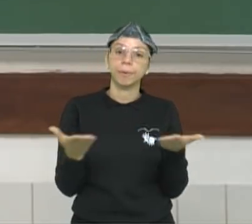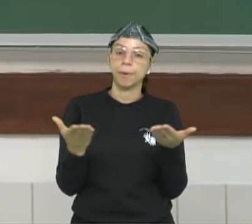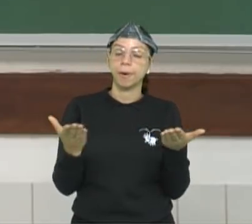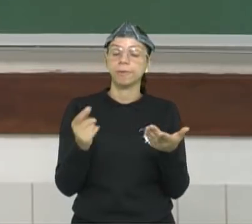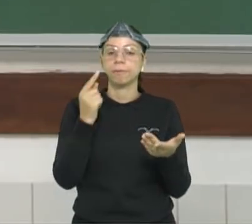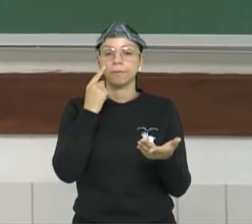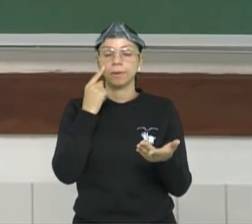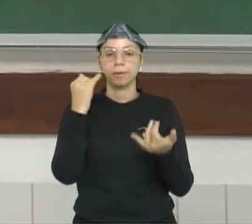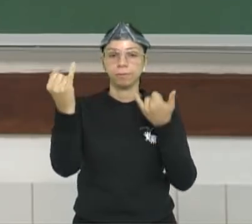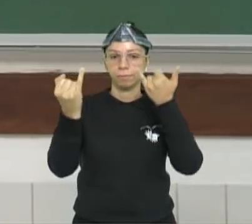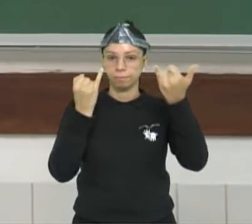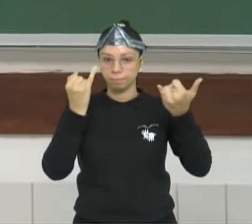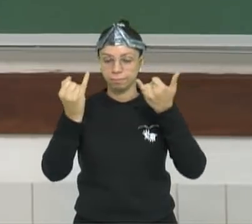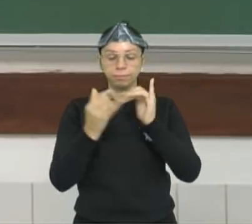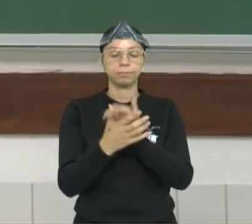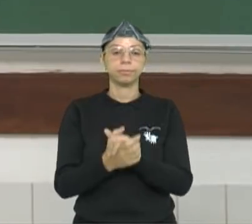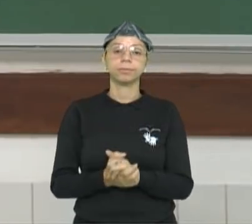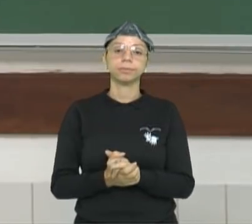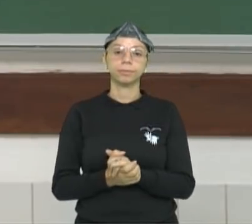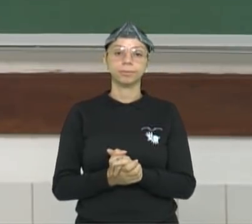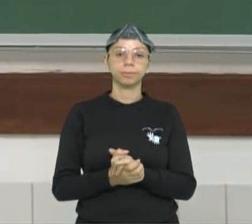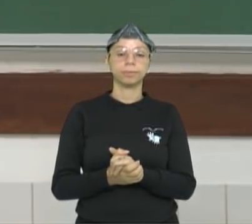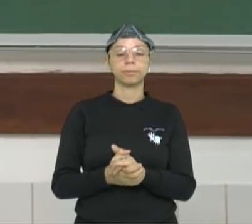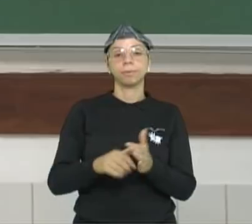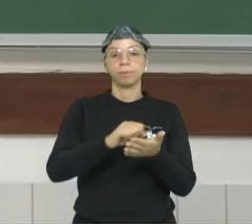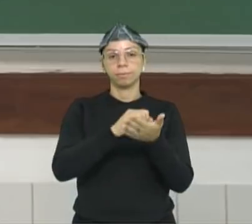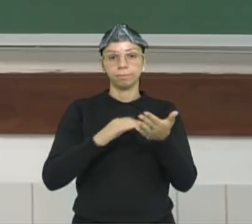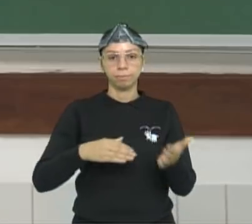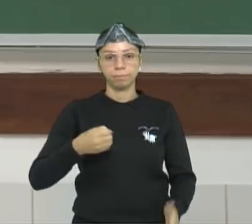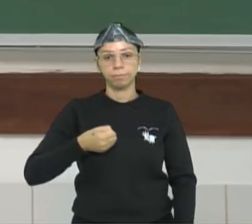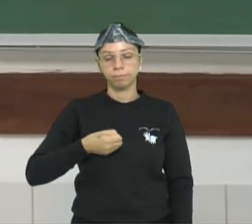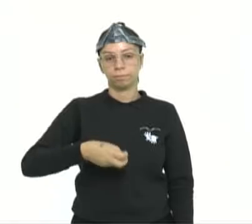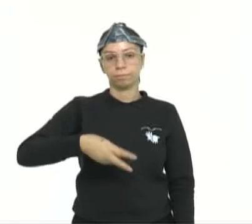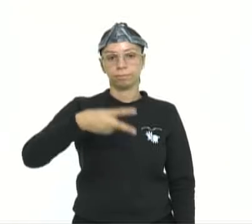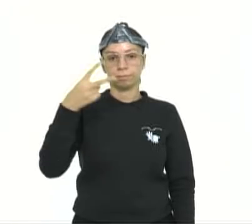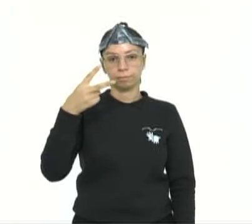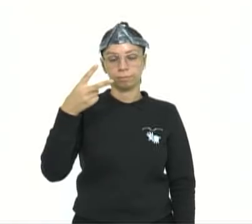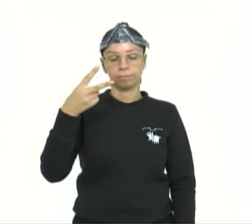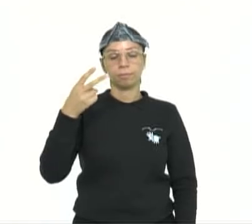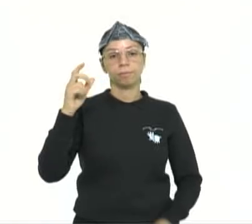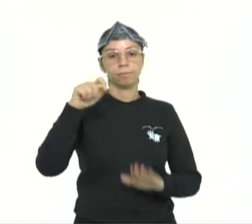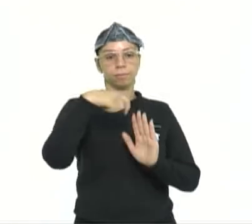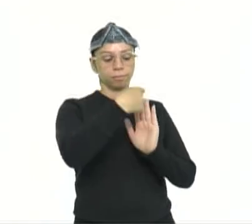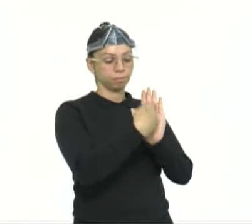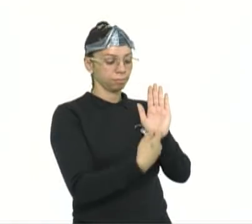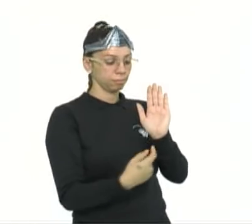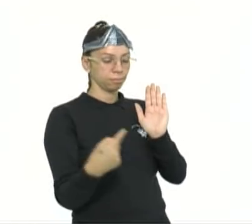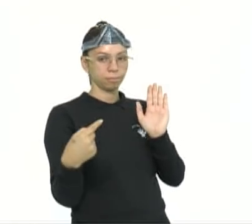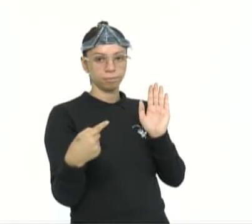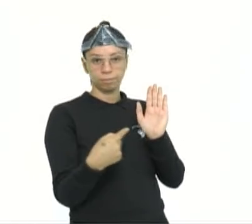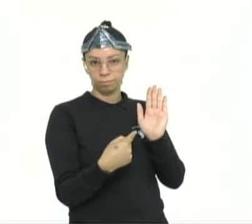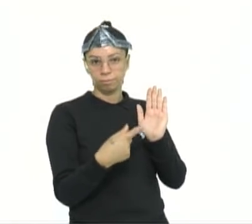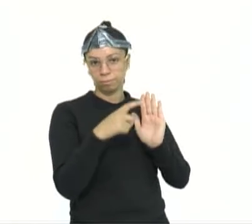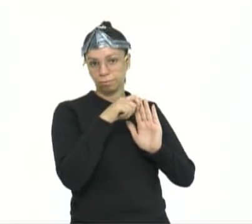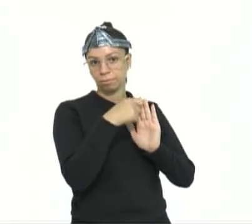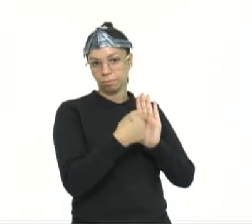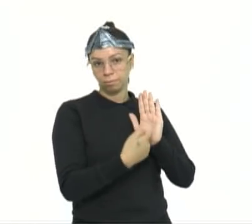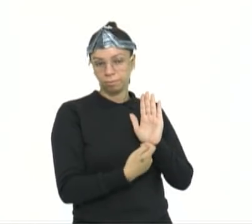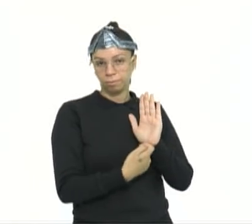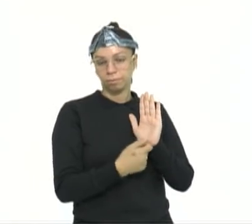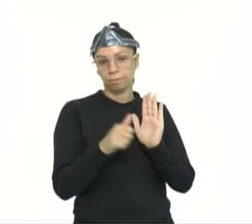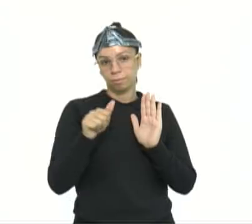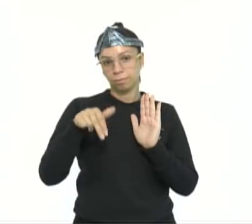as informações. Então, presta atenção no exercício número 2. De acordo com o texto, esse que a gente acabou de ver sobre o